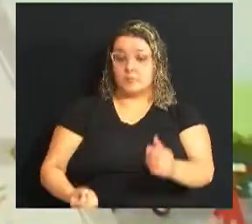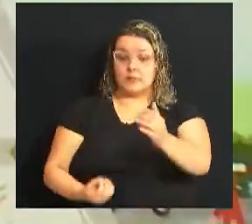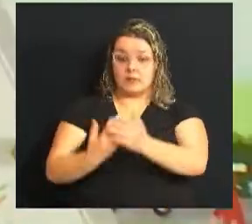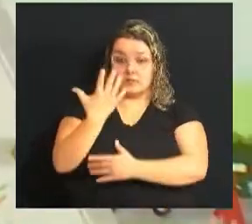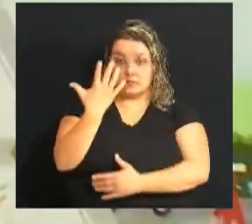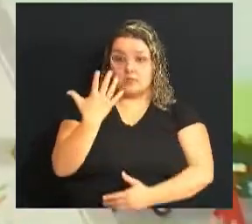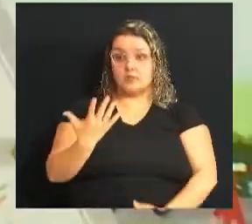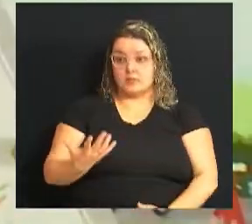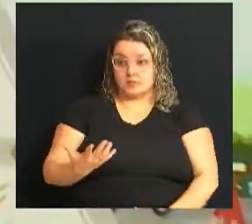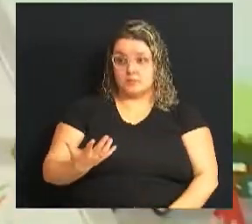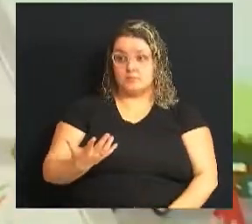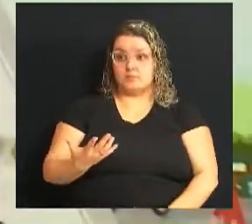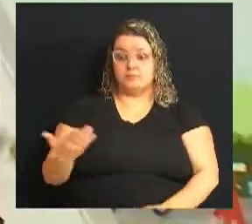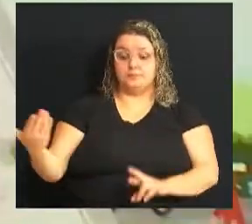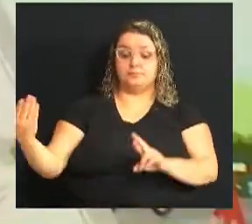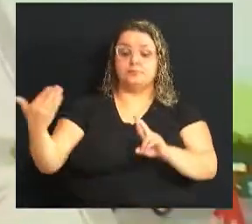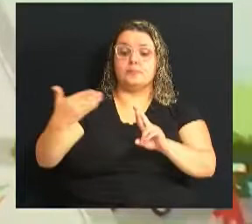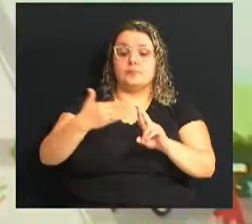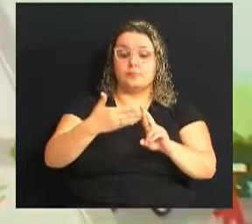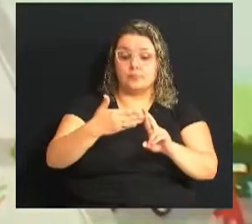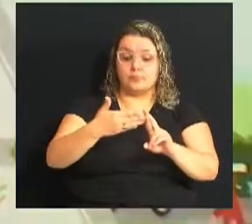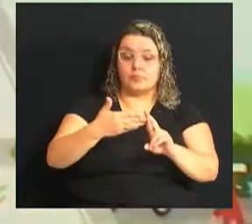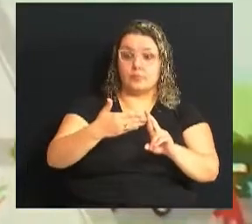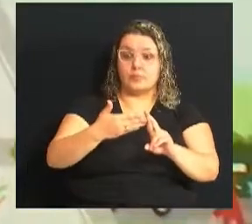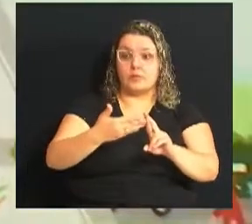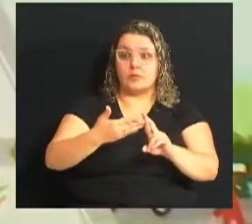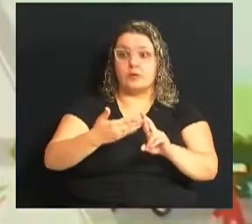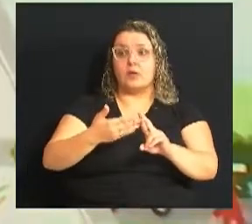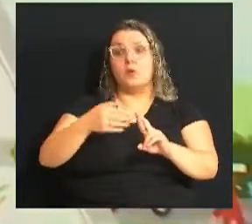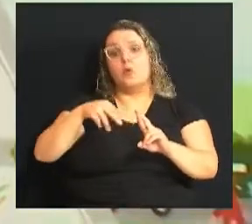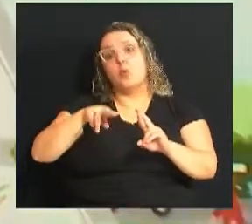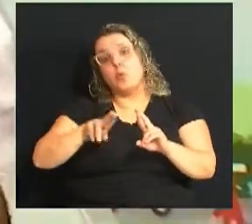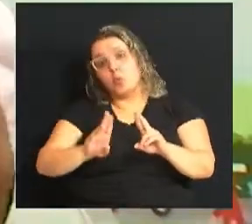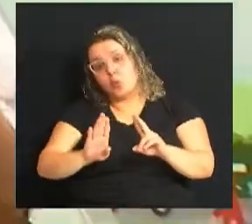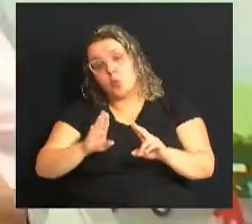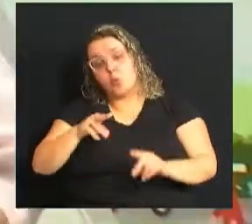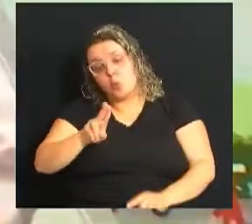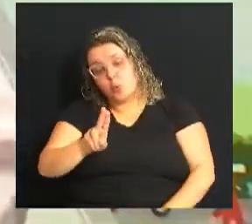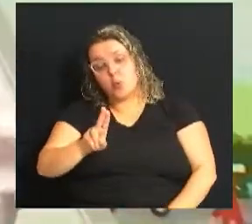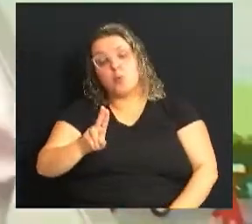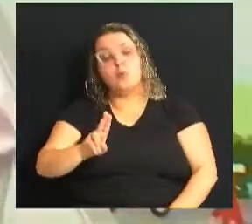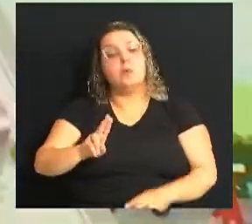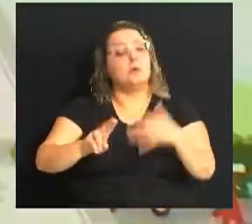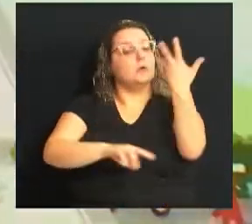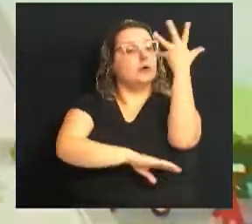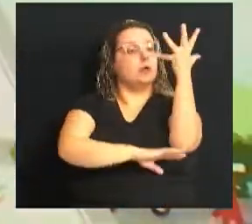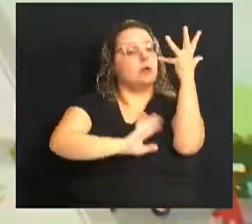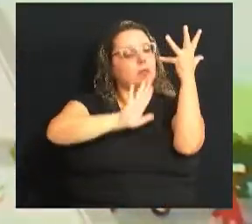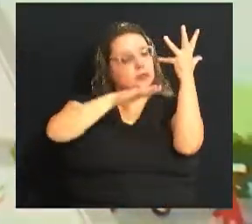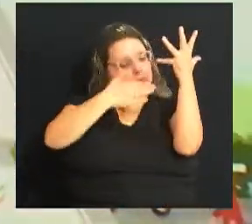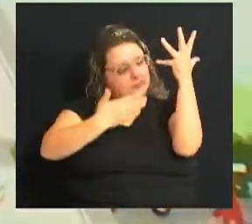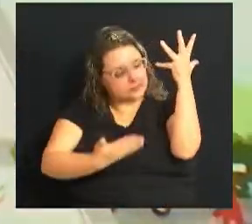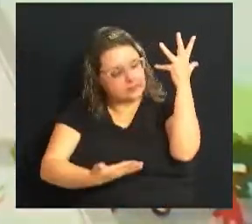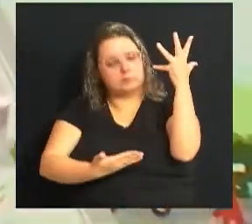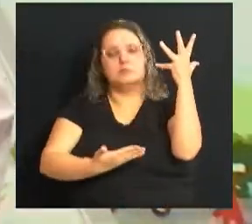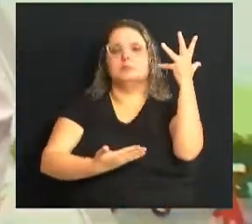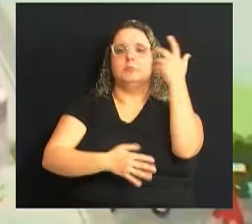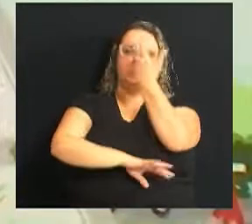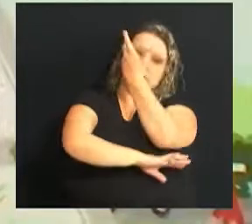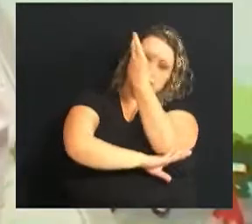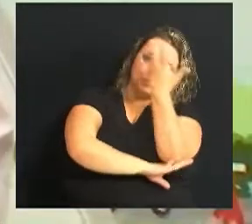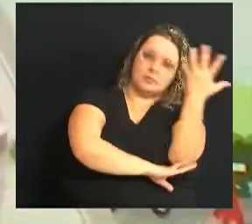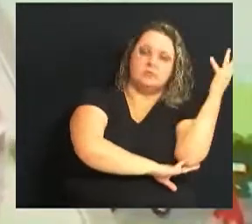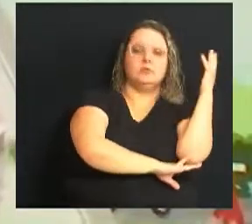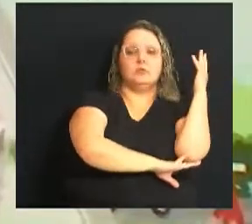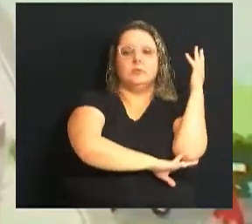para referenciar ou reverenciar a árvore e a floresta. Na verdade, quando nós falamos